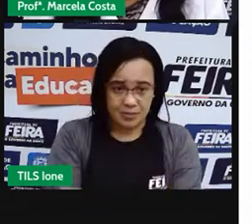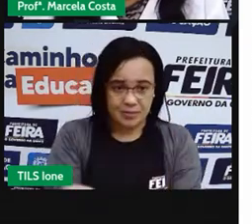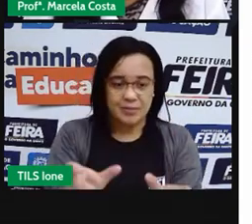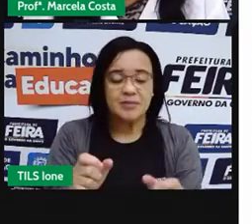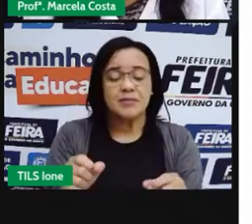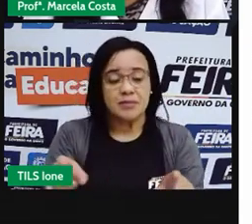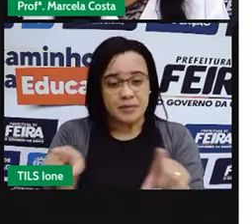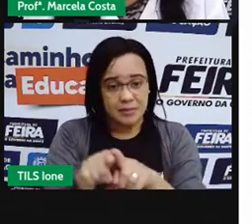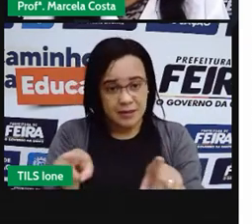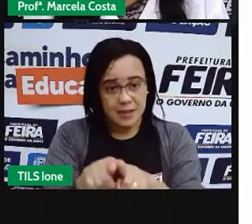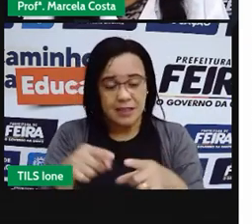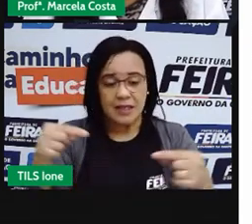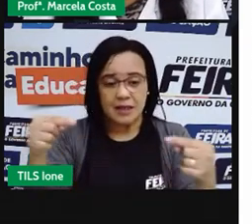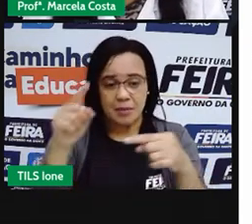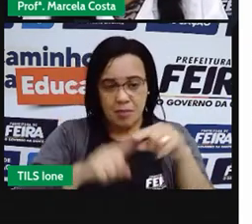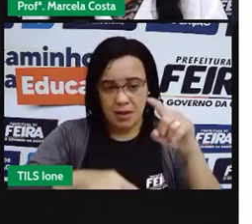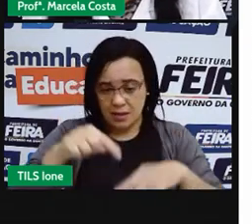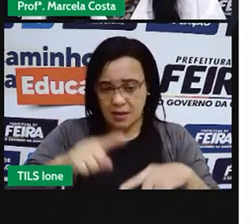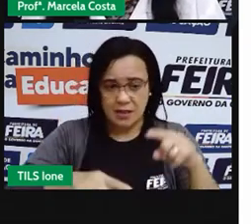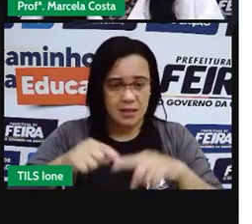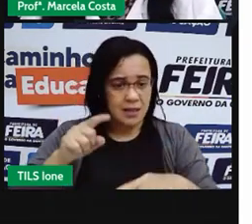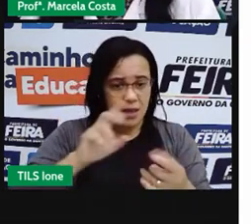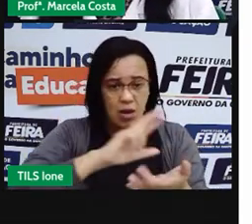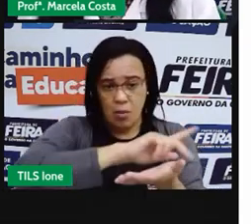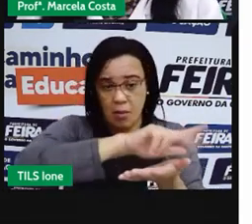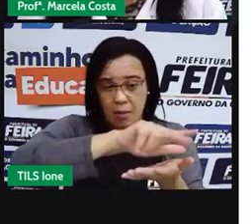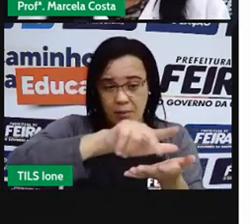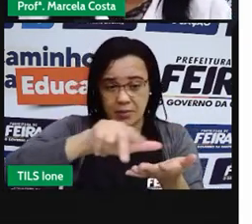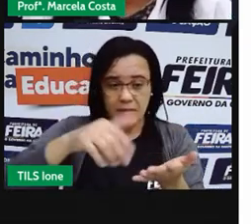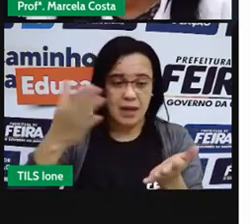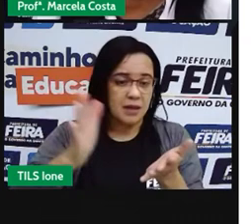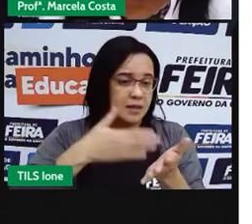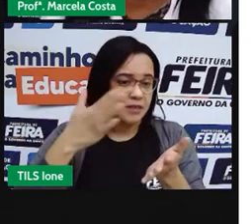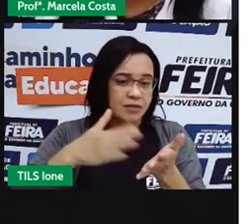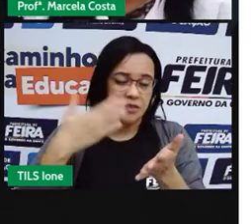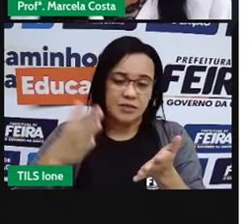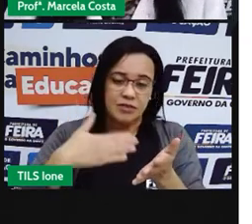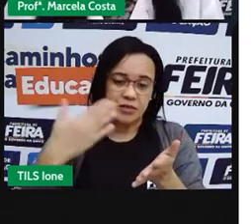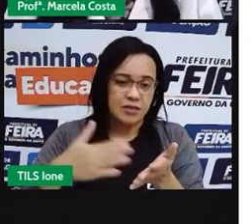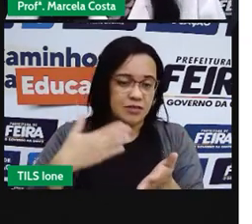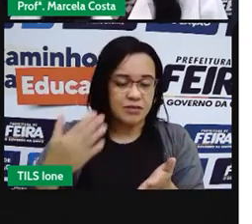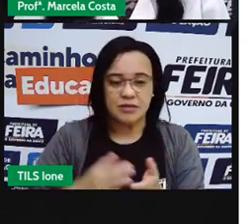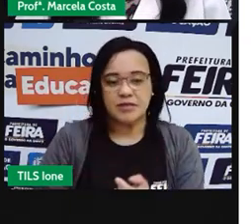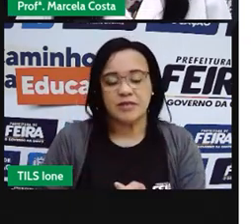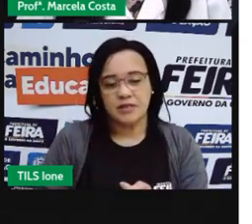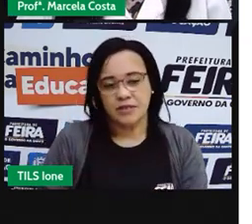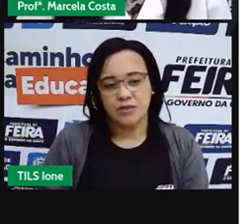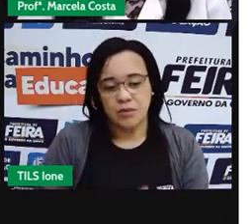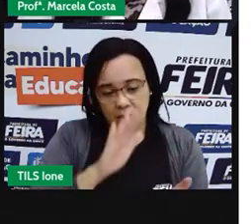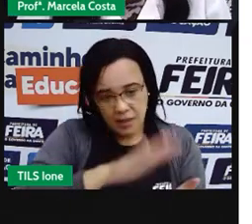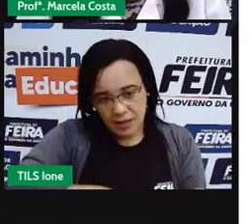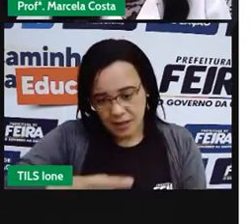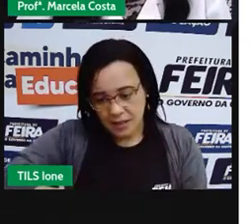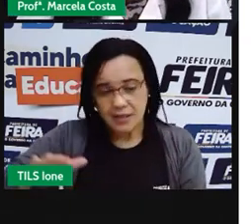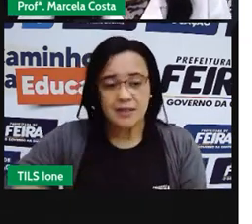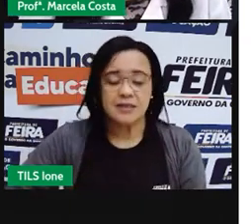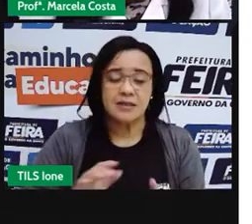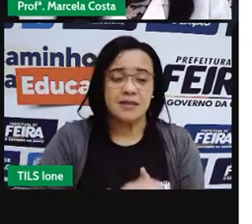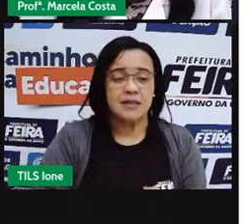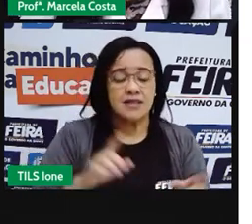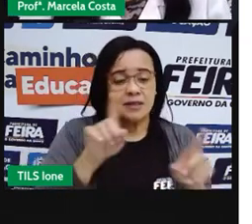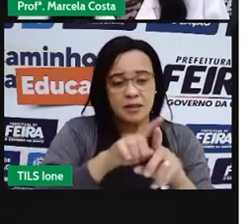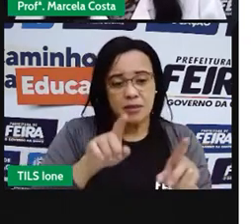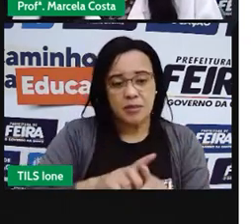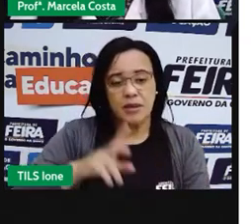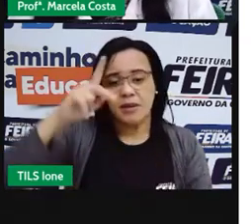alfabetização. Lá você encontra muitos livros em formato digital, em PDF, onde